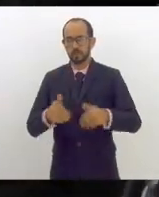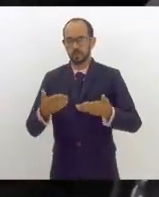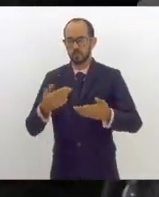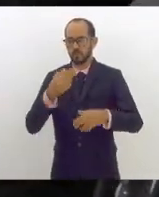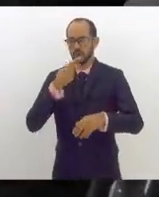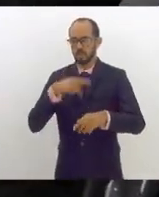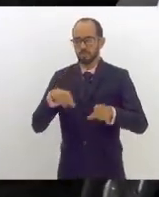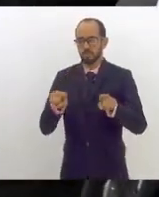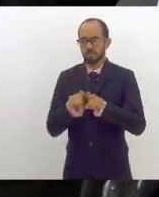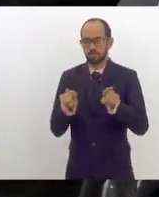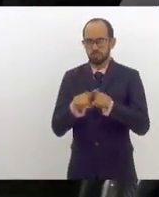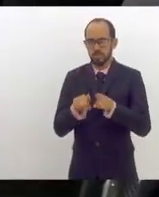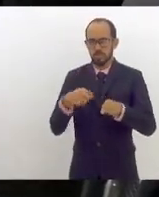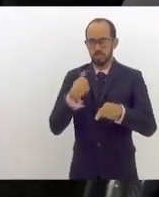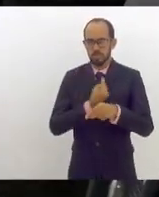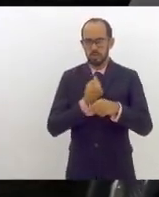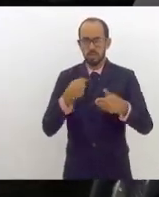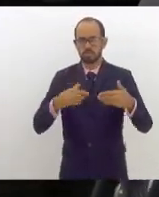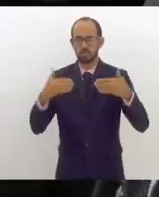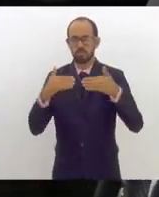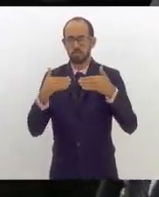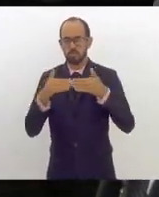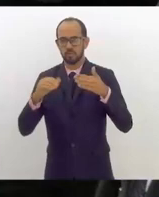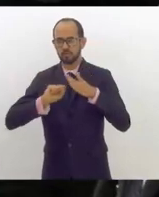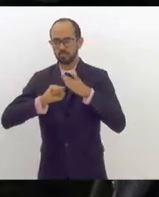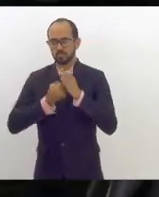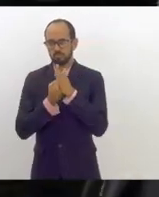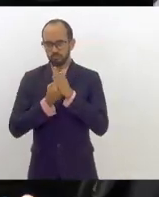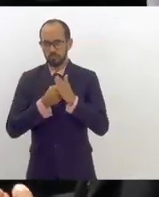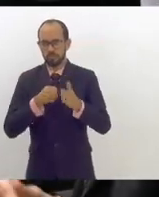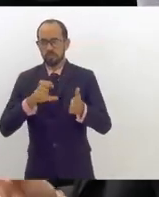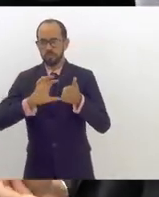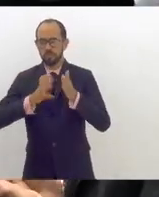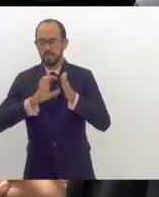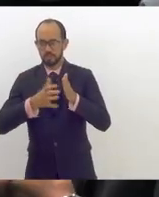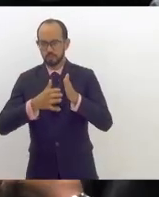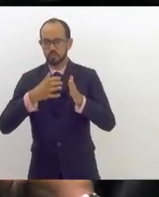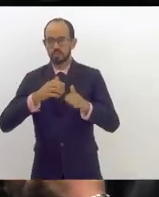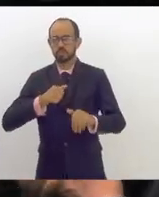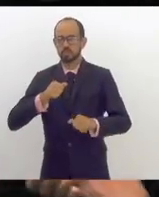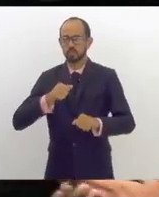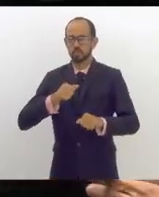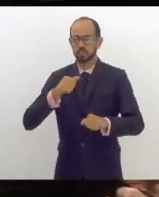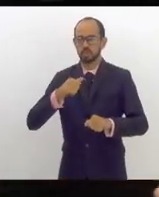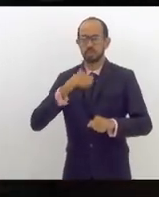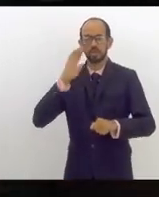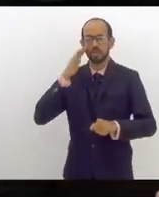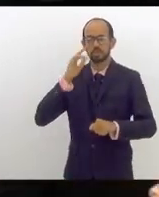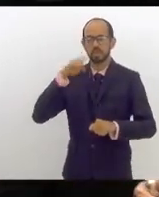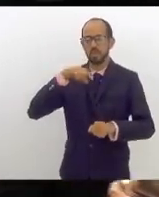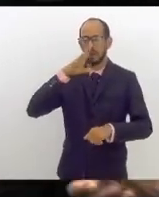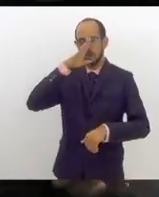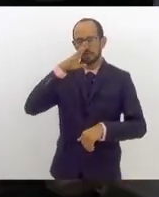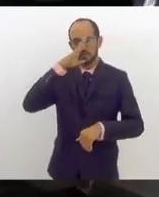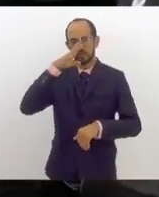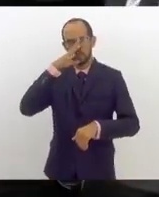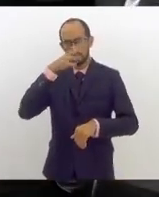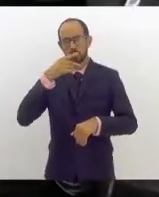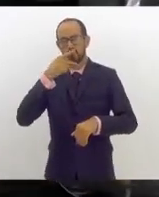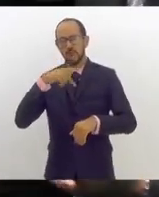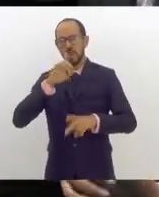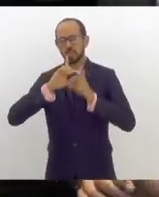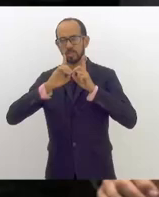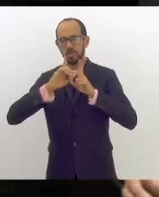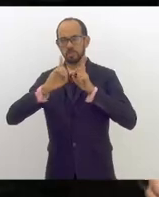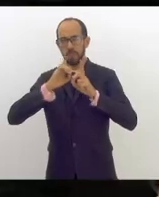obstrução na opinião do partido é um absurdo que essa casa vem a debater o aumento de ICMS no